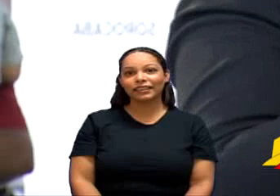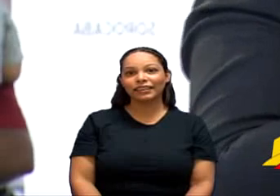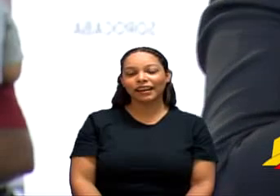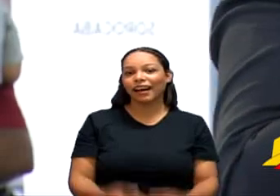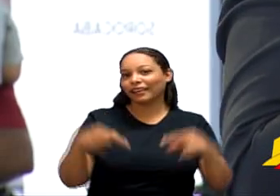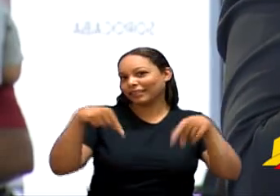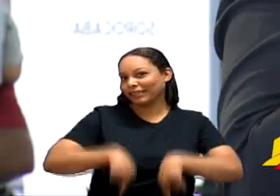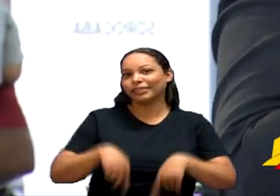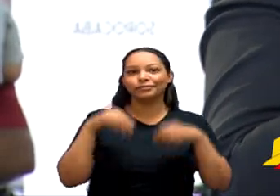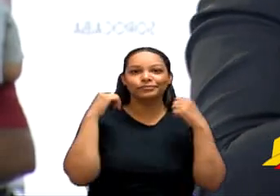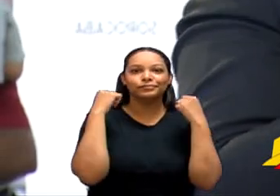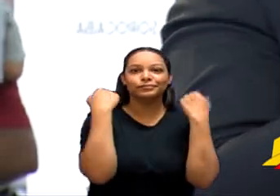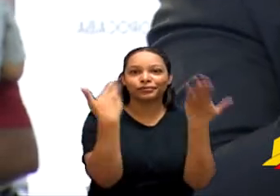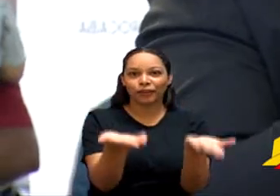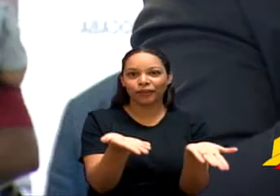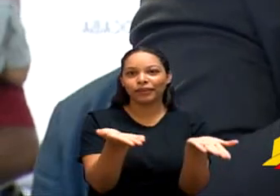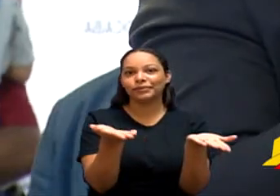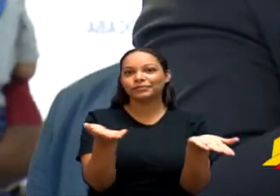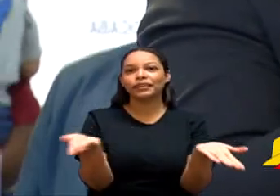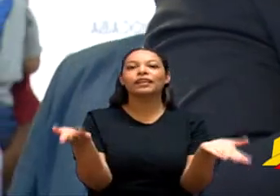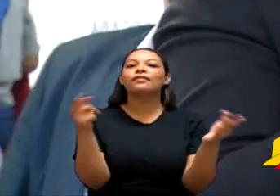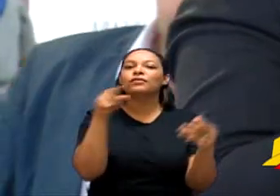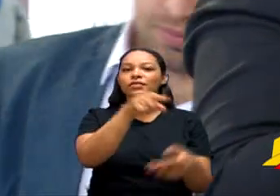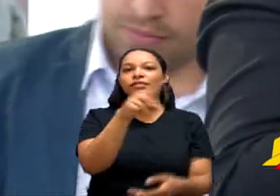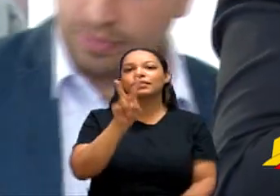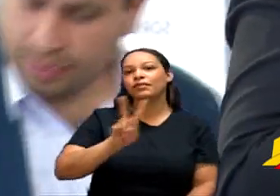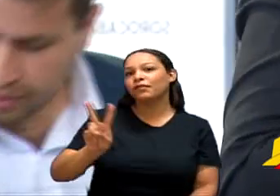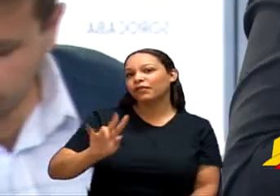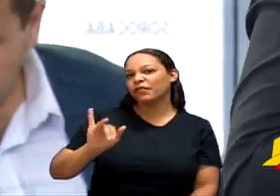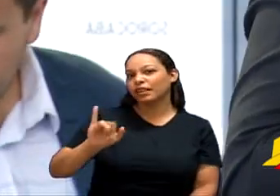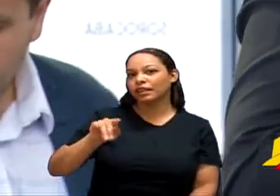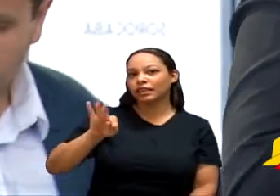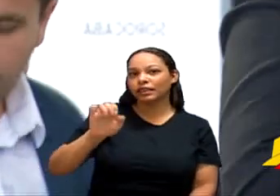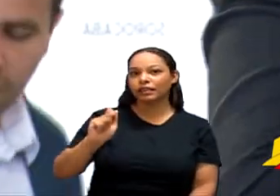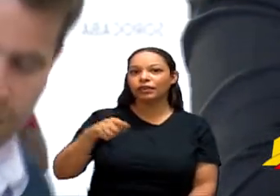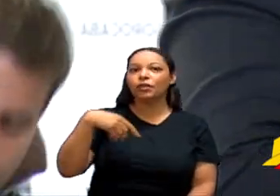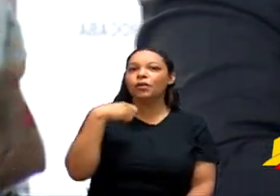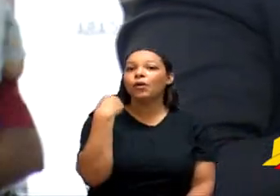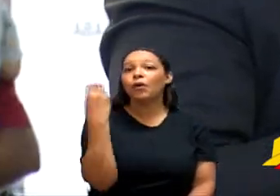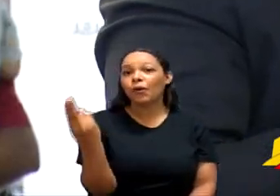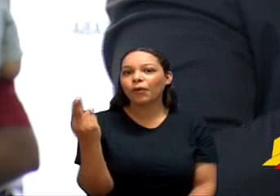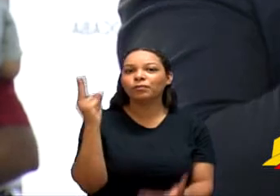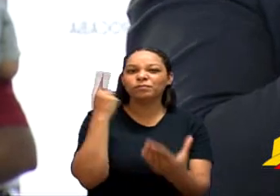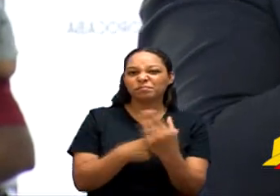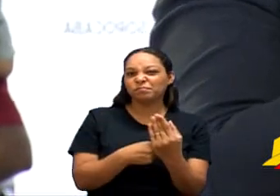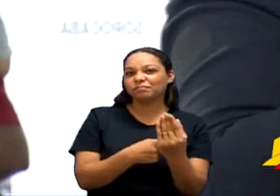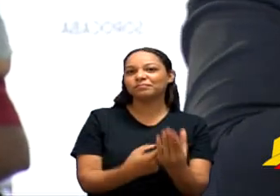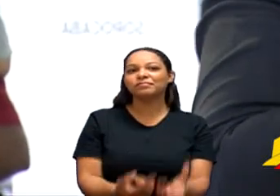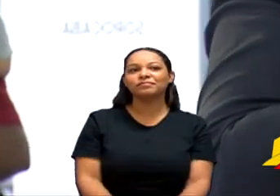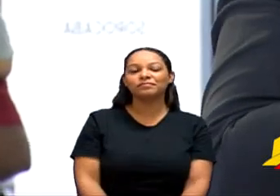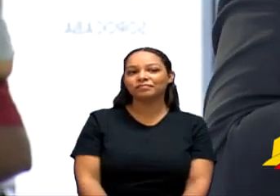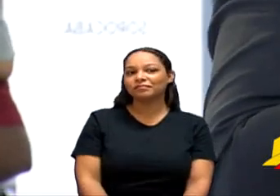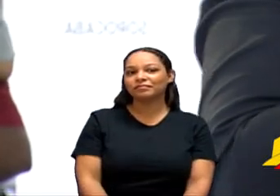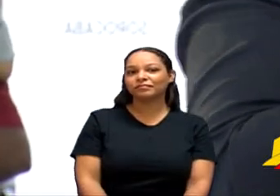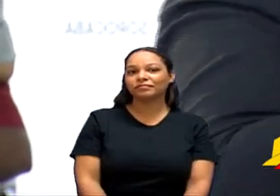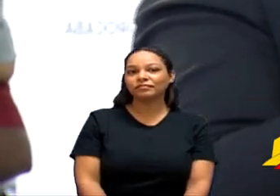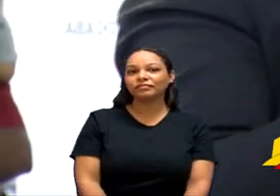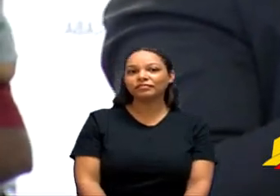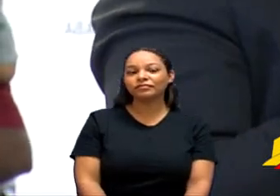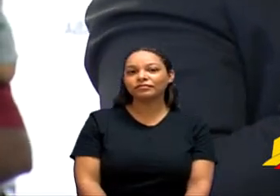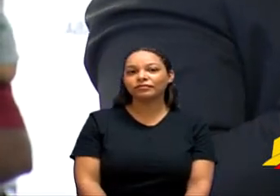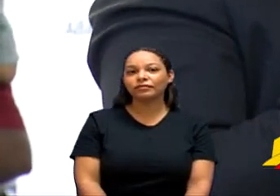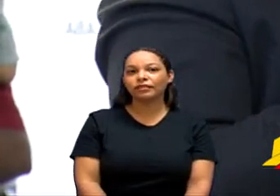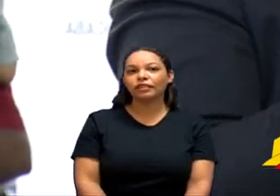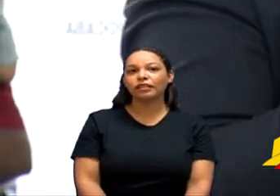lá fora. Você pode chamar de Vitão também, de cachorrão. Fica à vontade, presidente. Presidente, eu quero ser breve aqui, mas fazer um